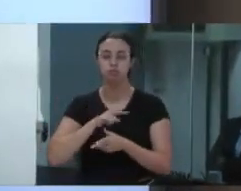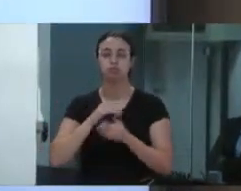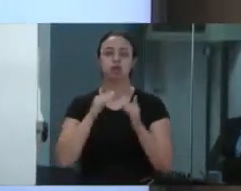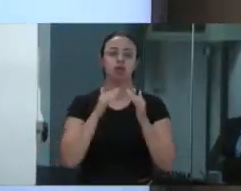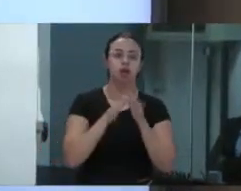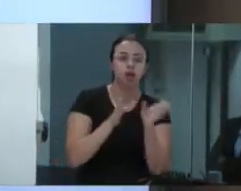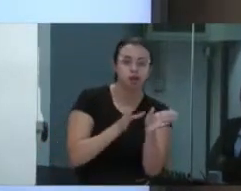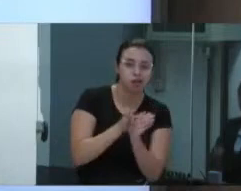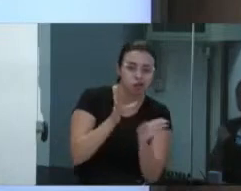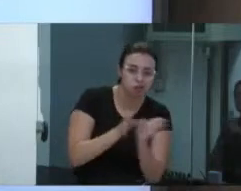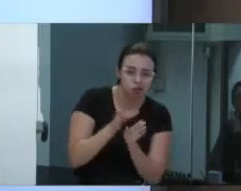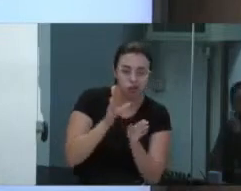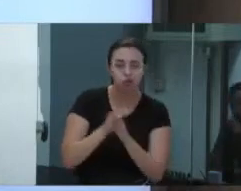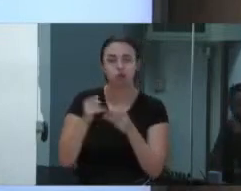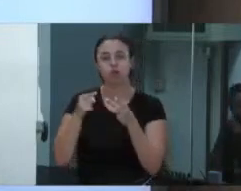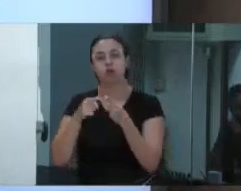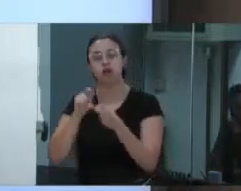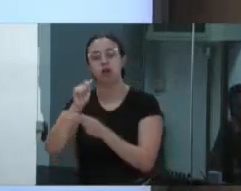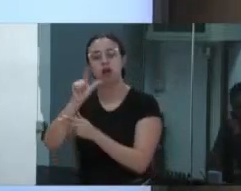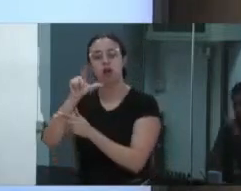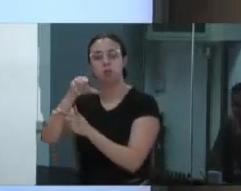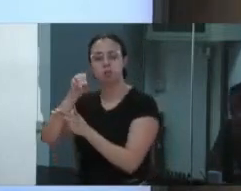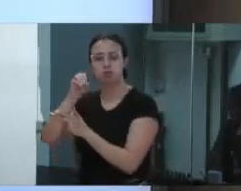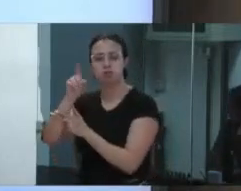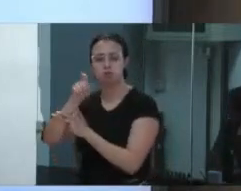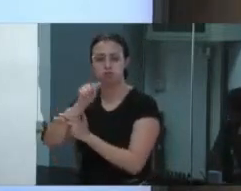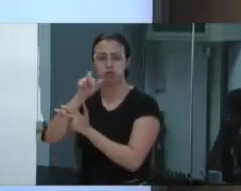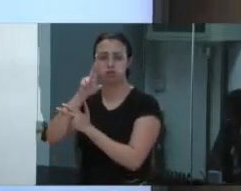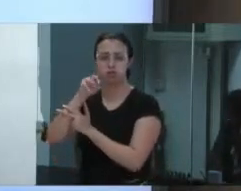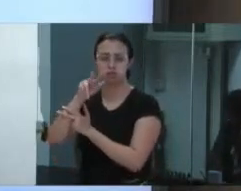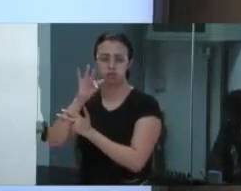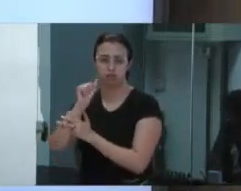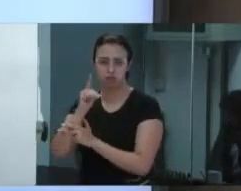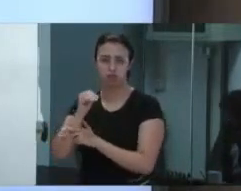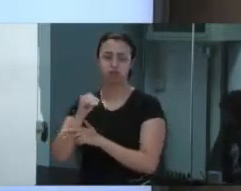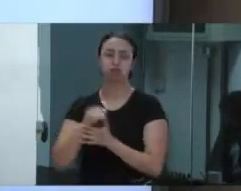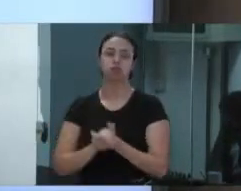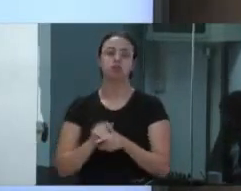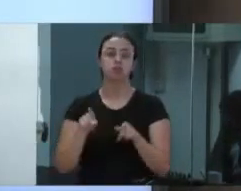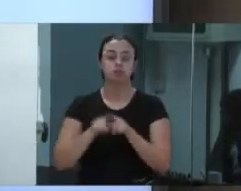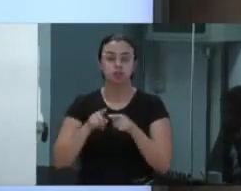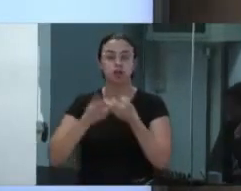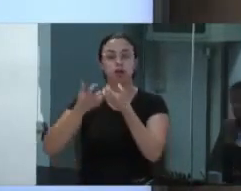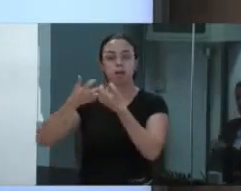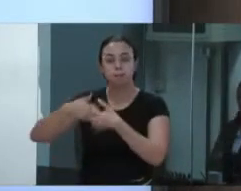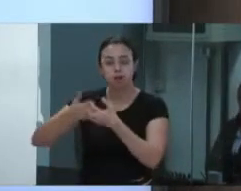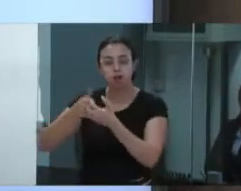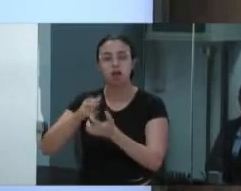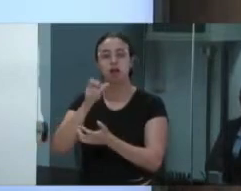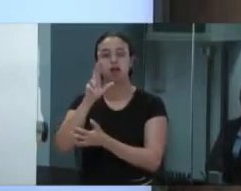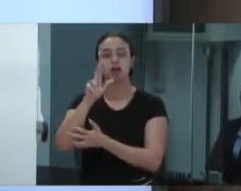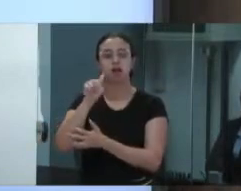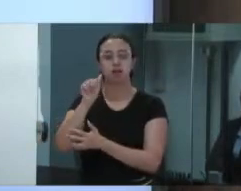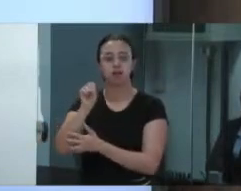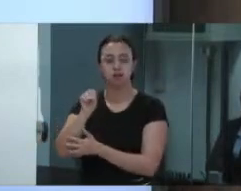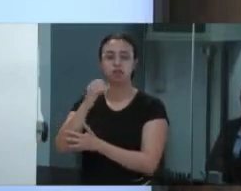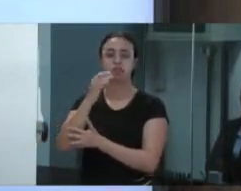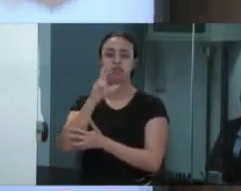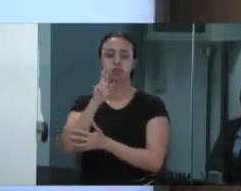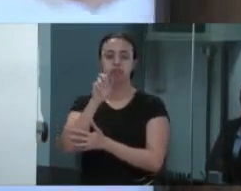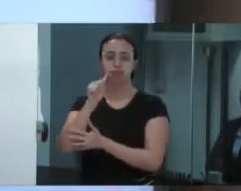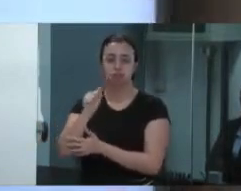Casa dos Conselhos, almoxerifados, os rondas, os equipamentos, né, CRAS, CREAS.